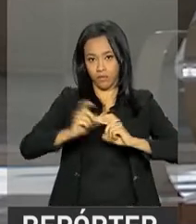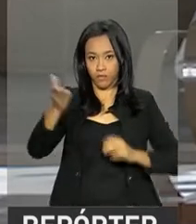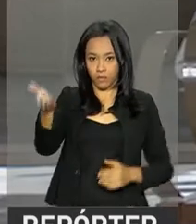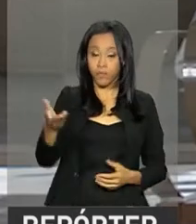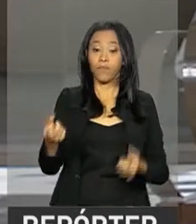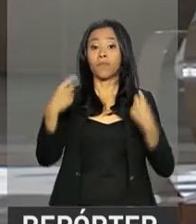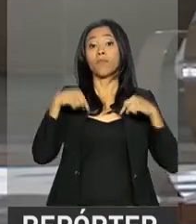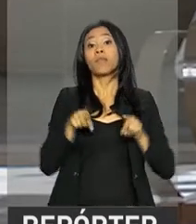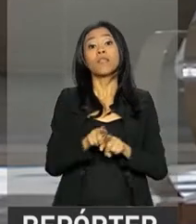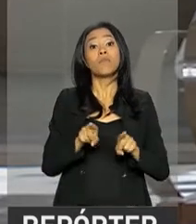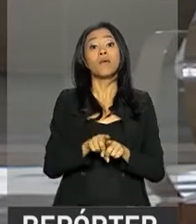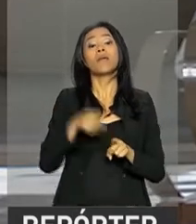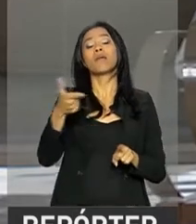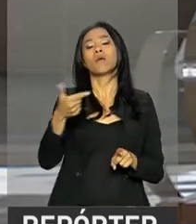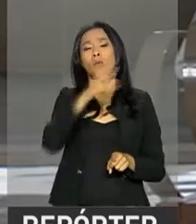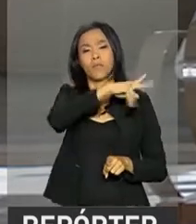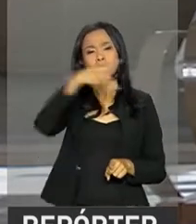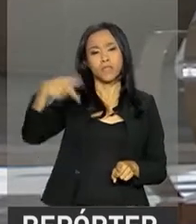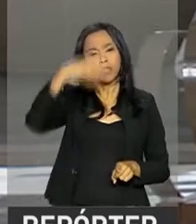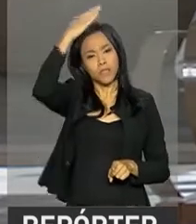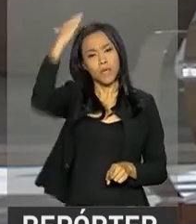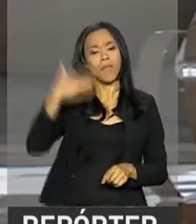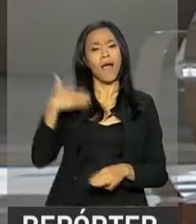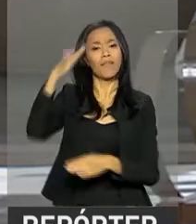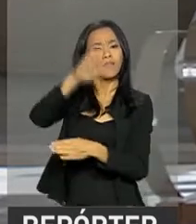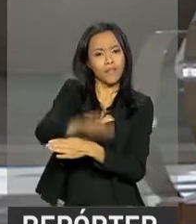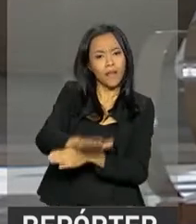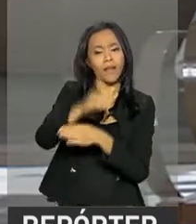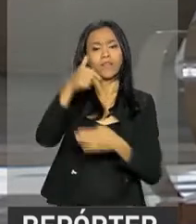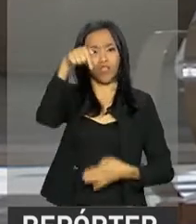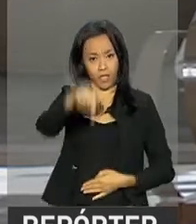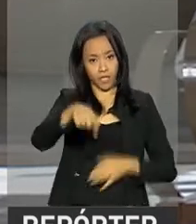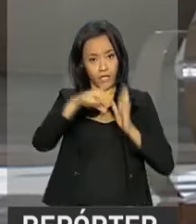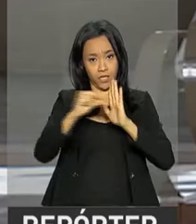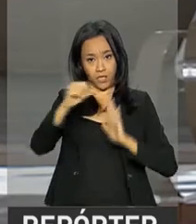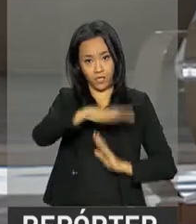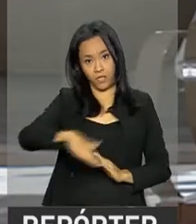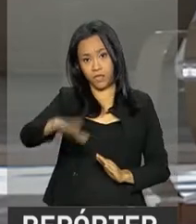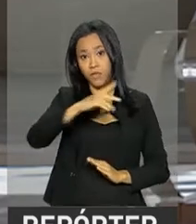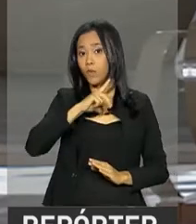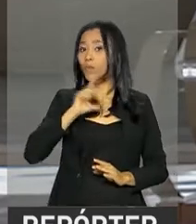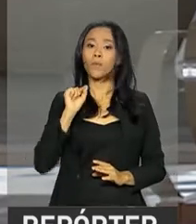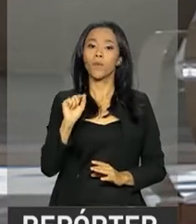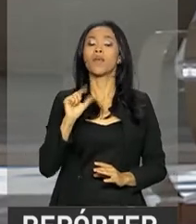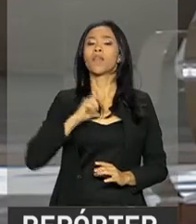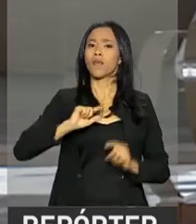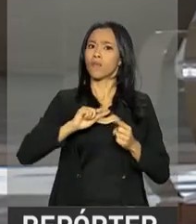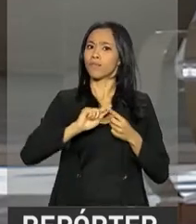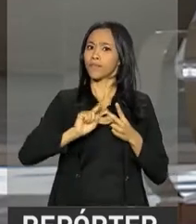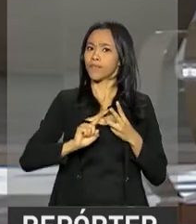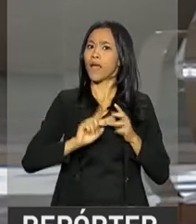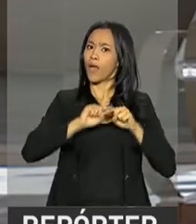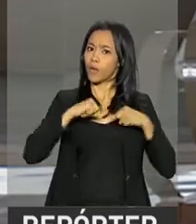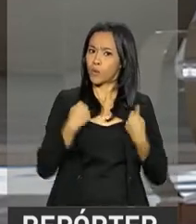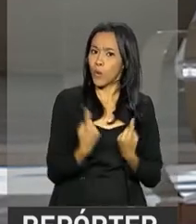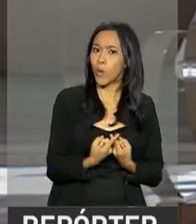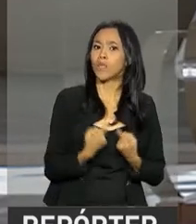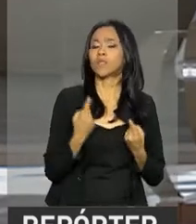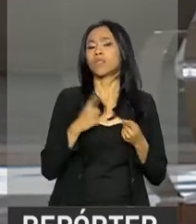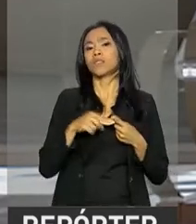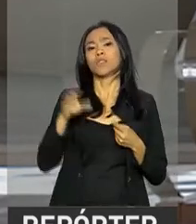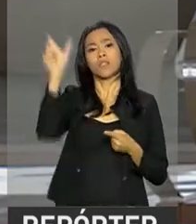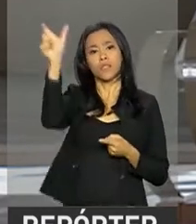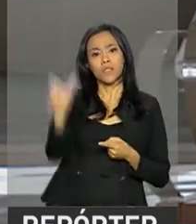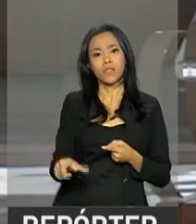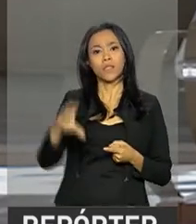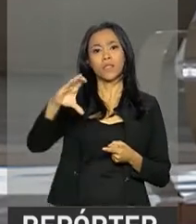do presidente Michel Temer, à tarde, aqui no Palácio do Planalto, estão previstas reuniões com Carlos